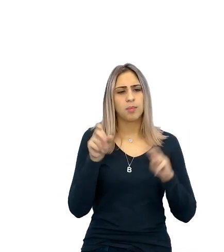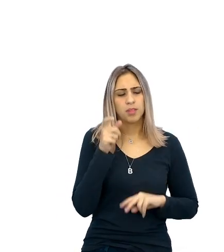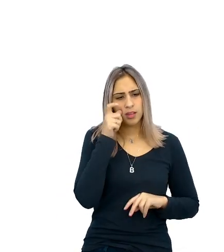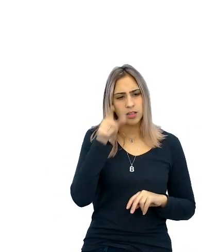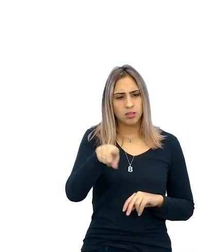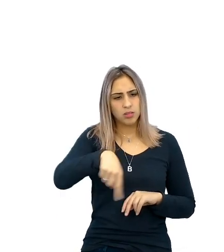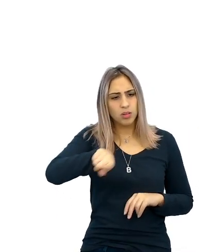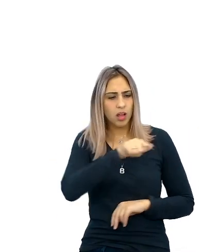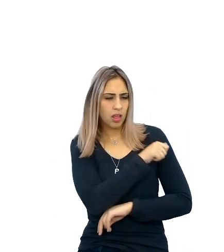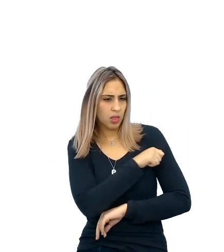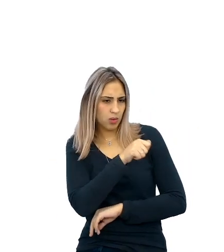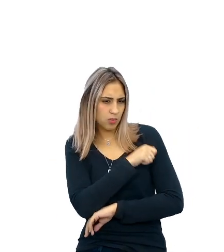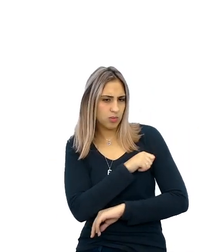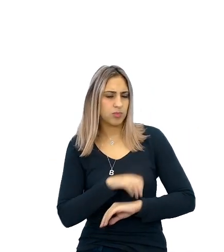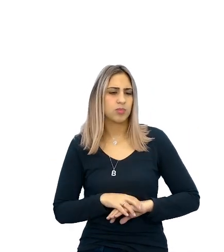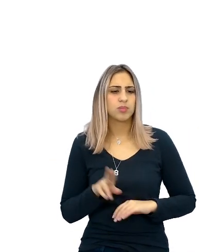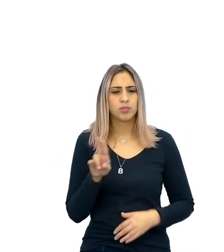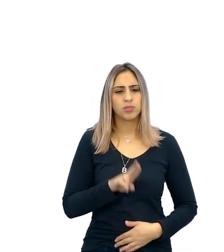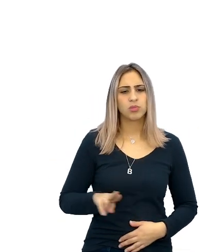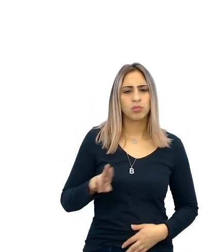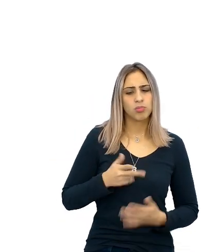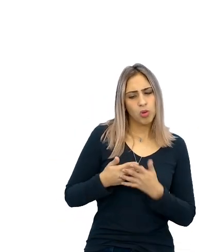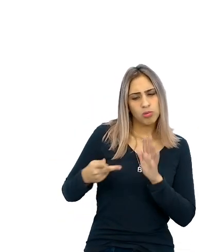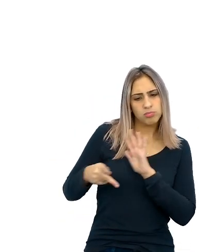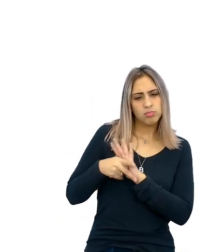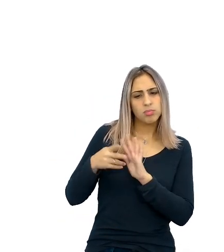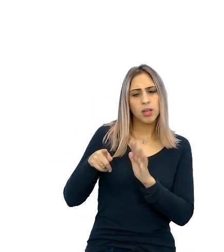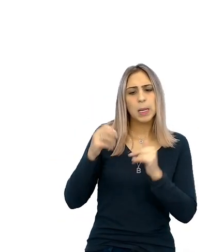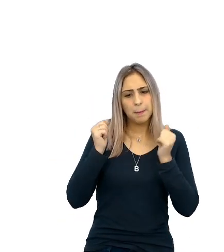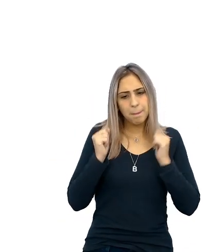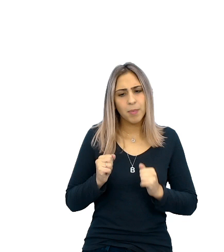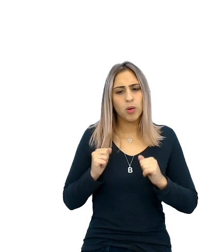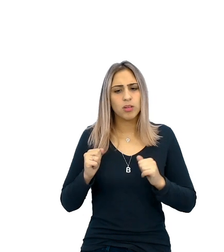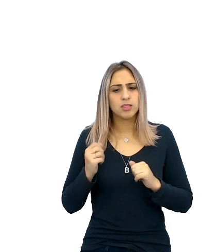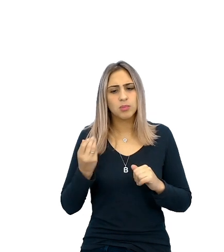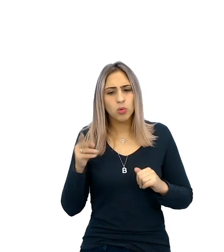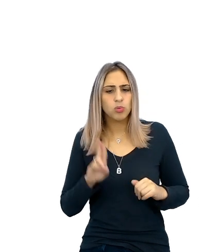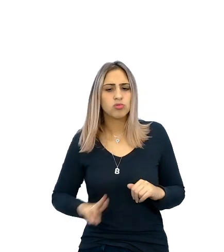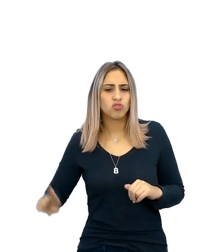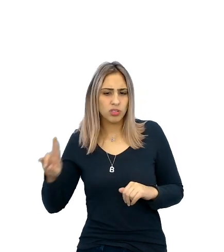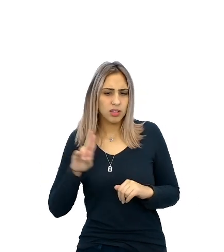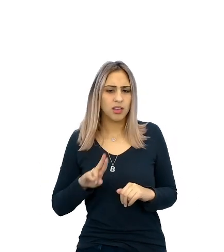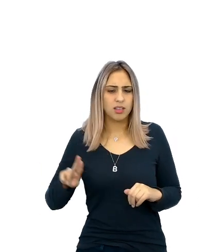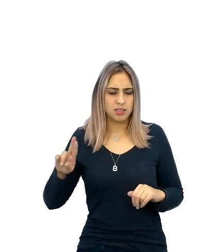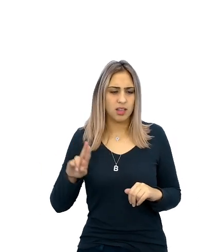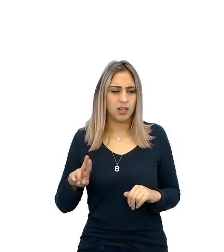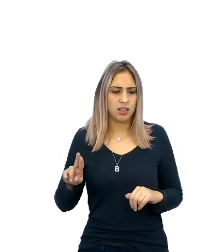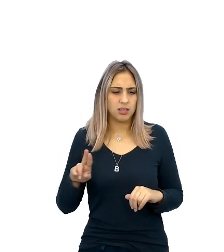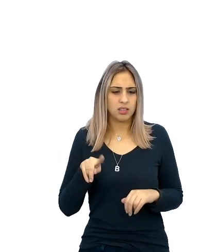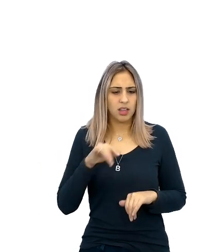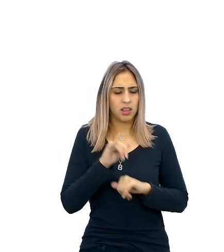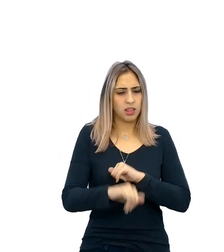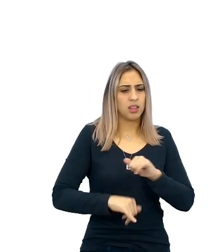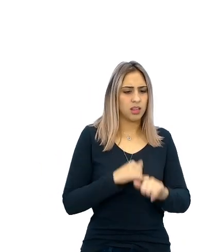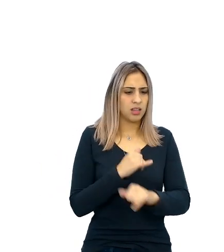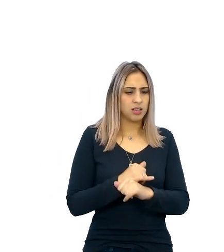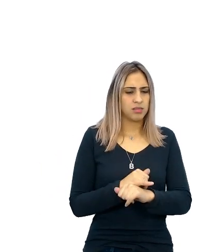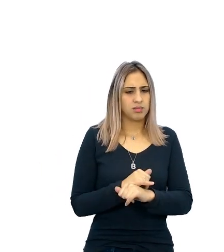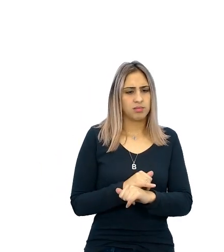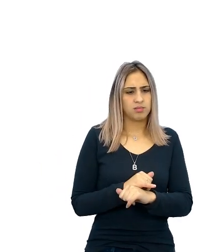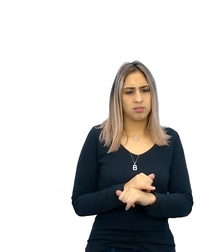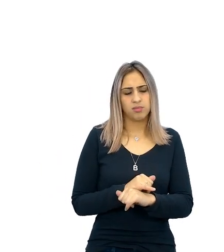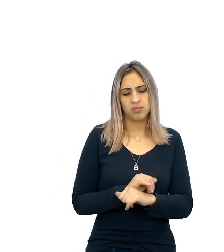de interesse dos estudantes, né? Utilizando ferramentas que podem ser muito utilizadas na internet. Há